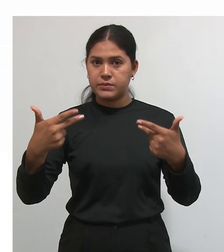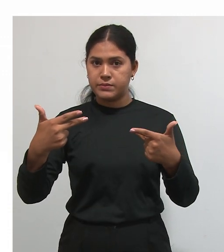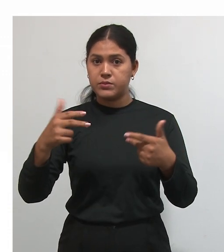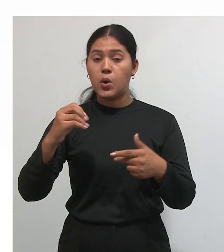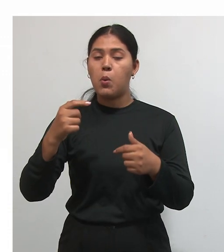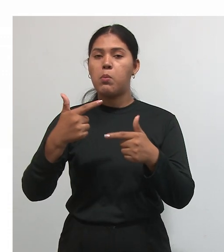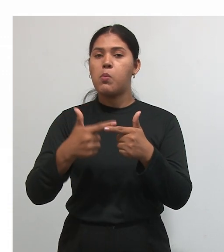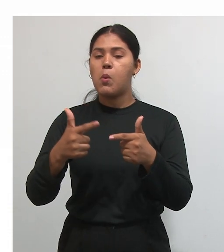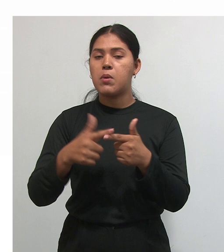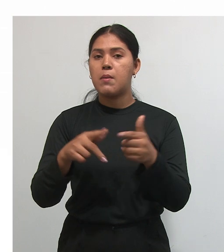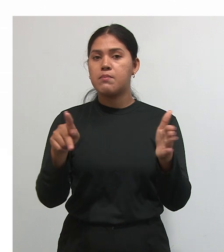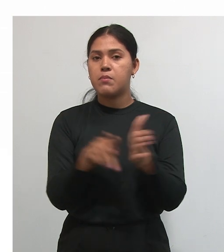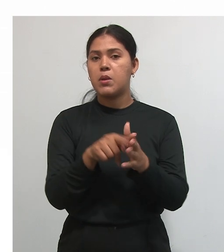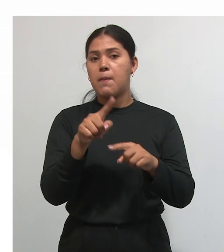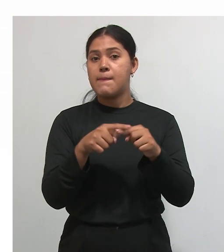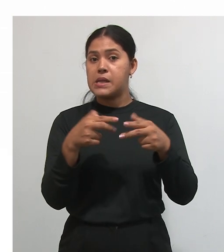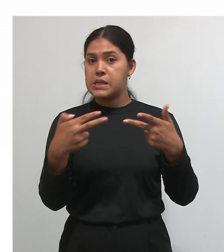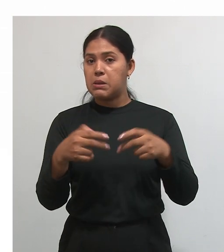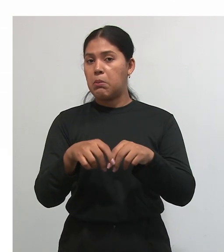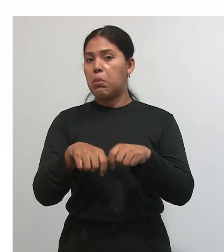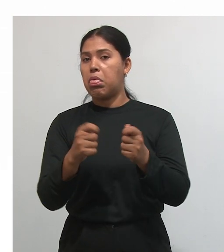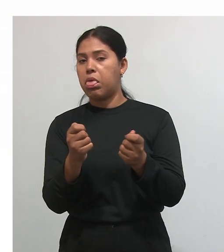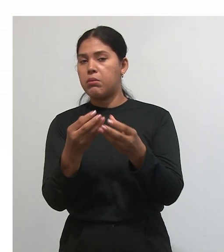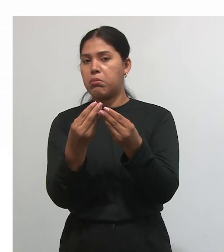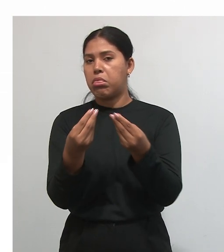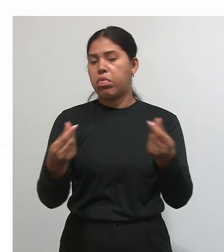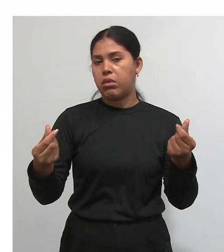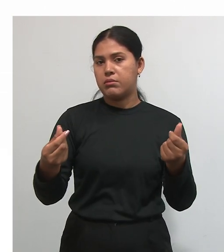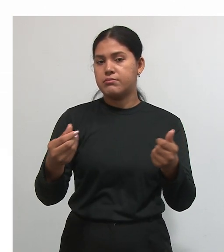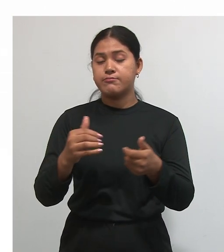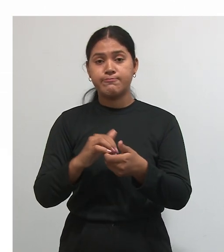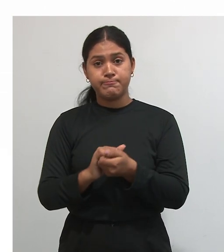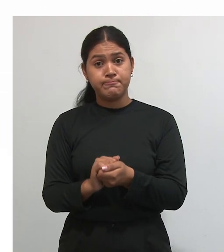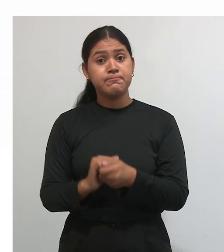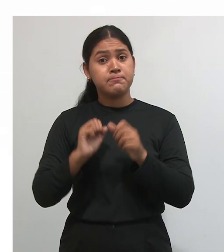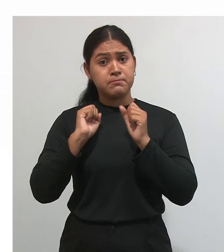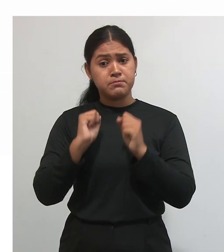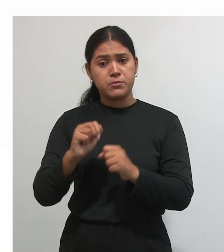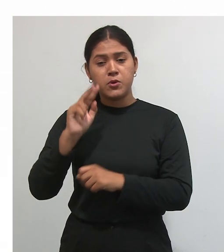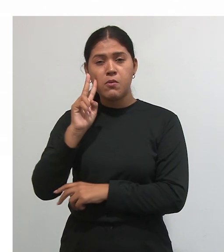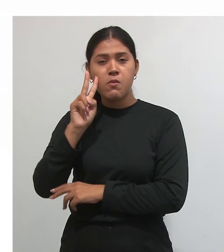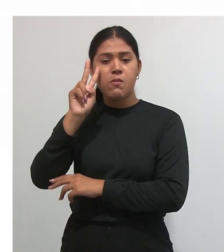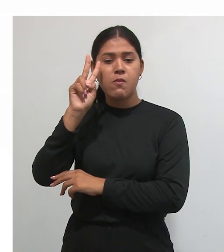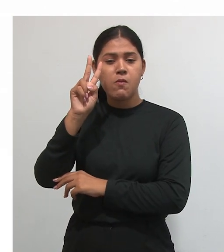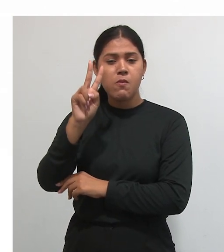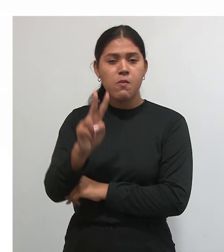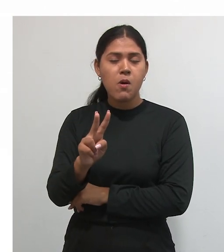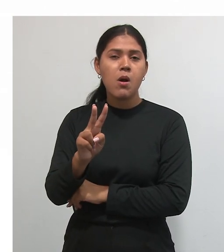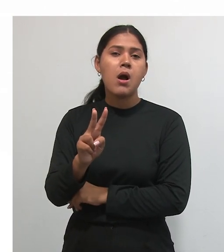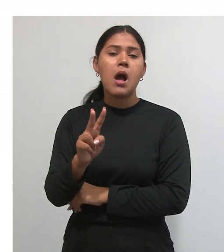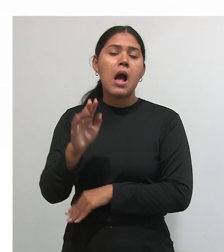bem. Então, aqui, como eu falei, às vezes pode observar que